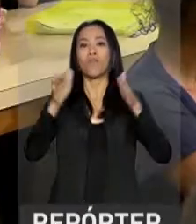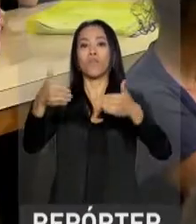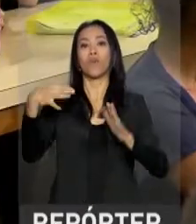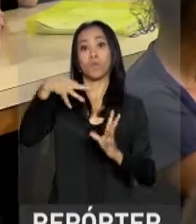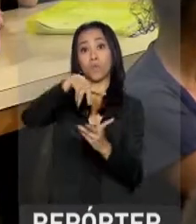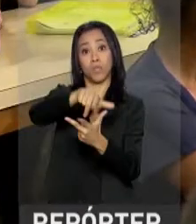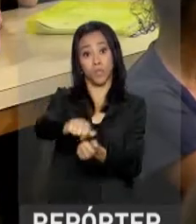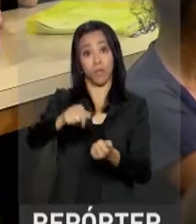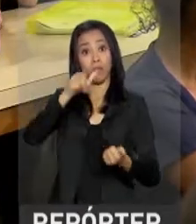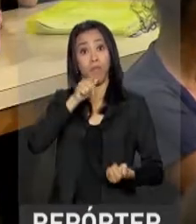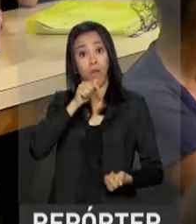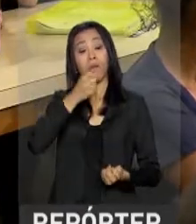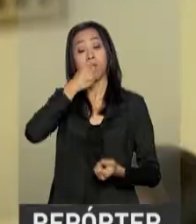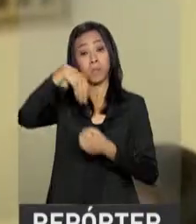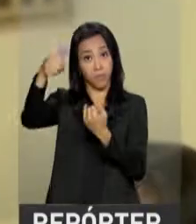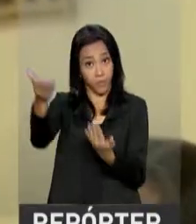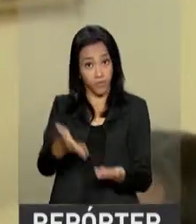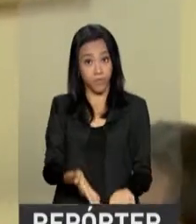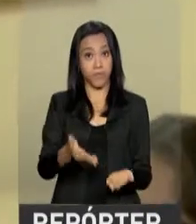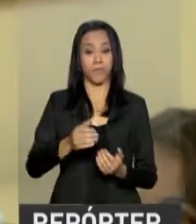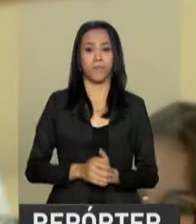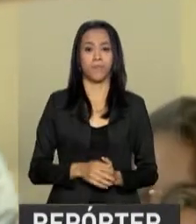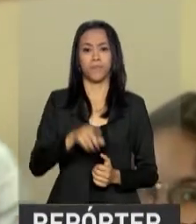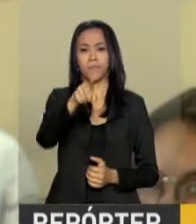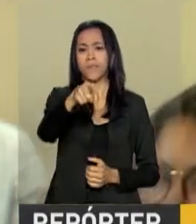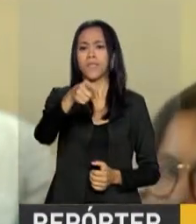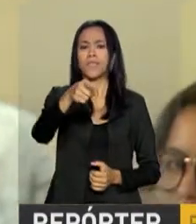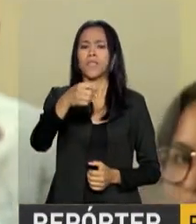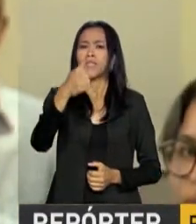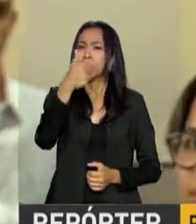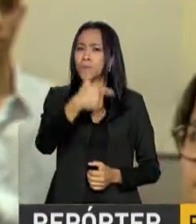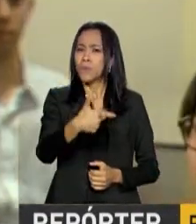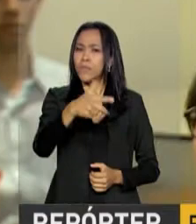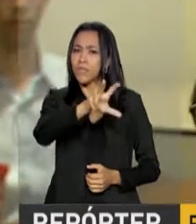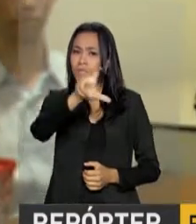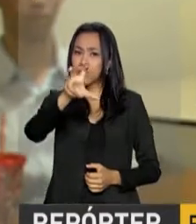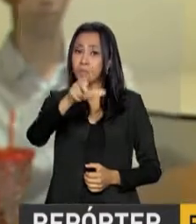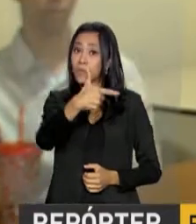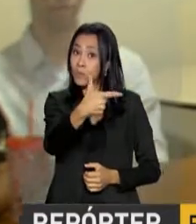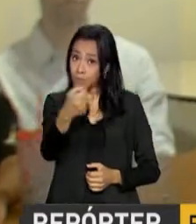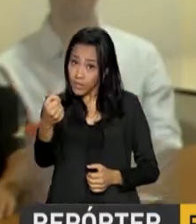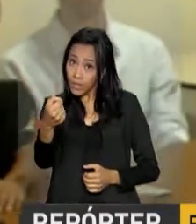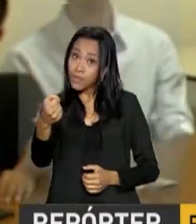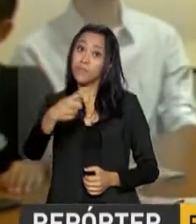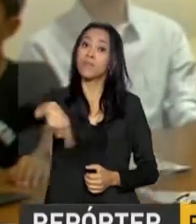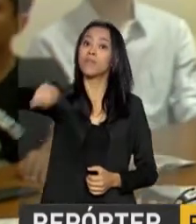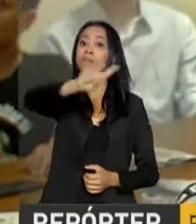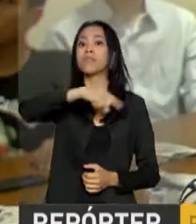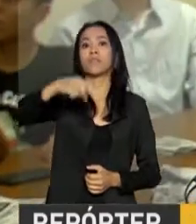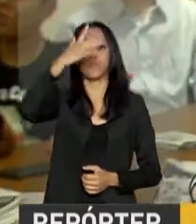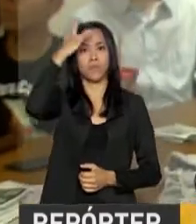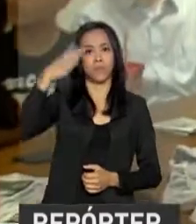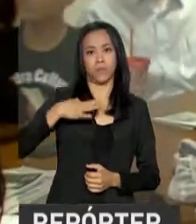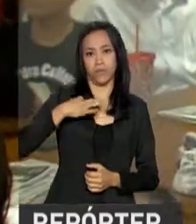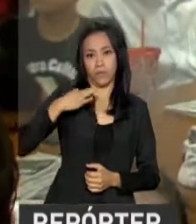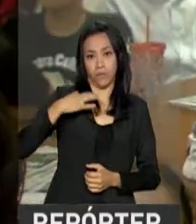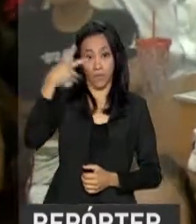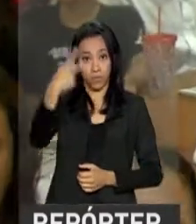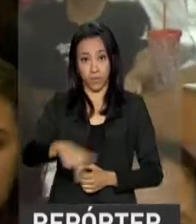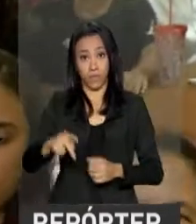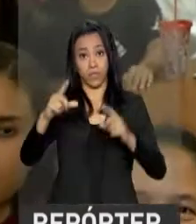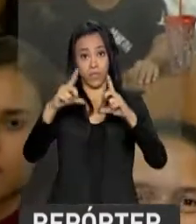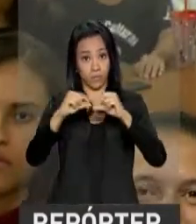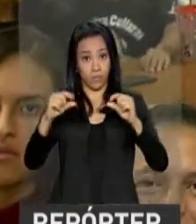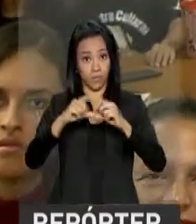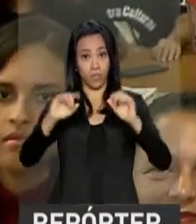com certeza bem recebido. Diariamente, cerca de 200 voluntários da Rede Pública de Ensino do Distrito Federal, como estes